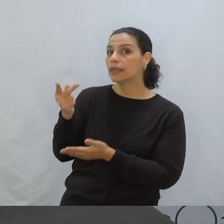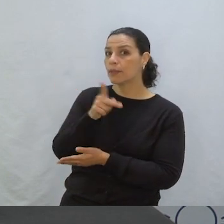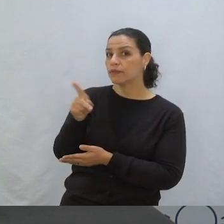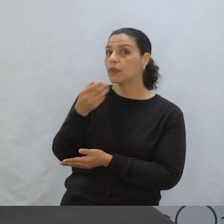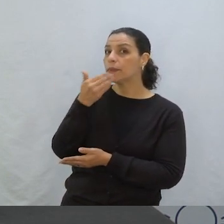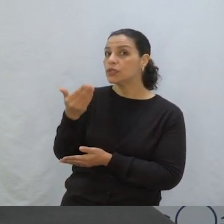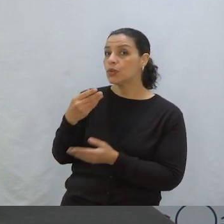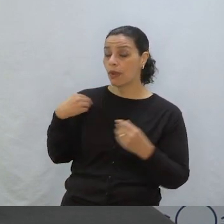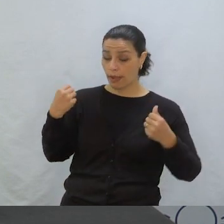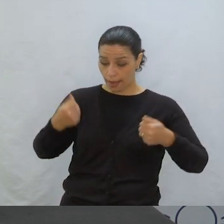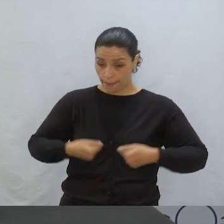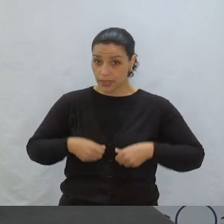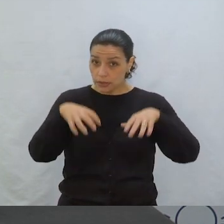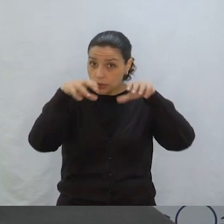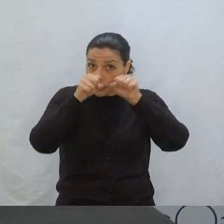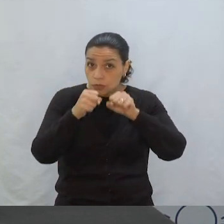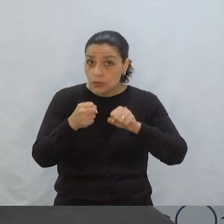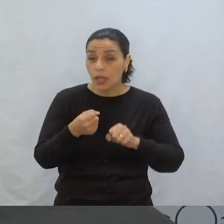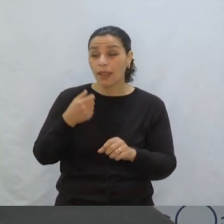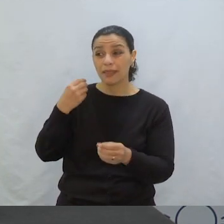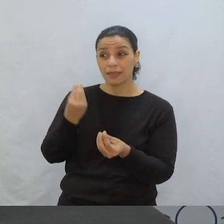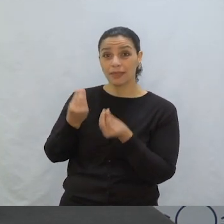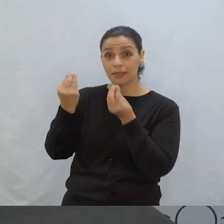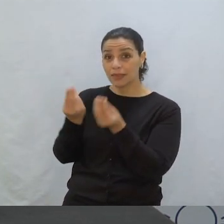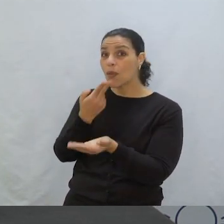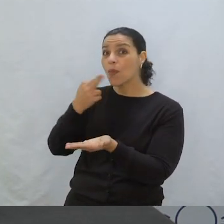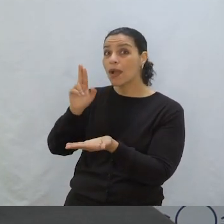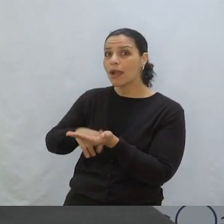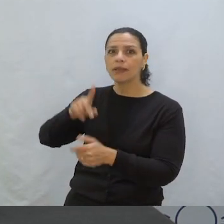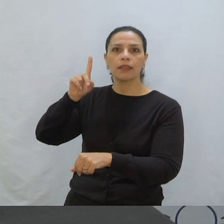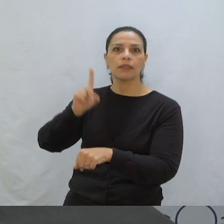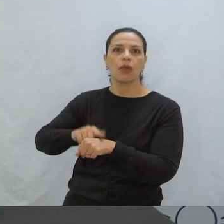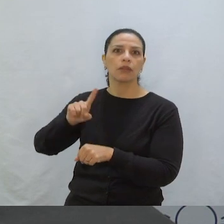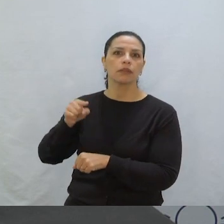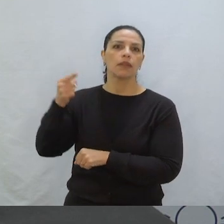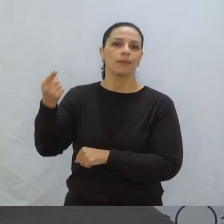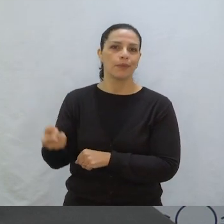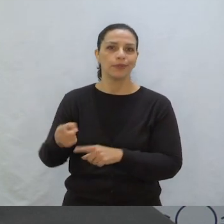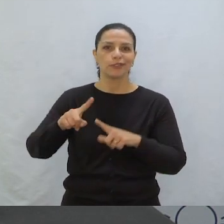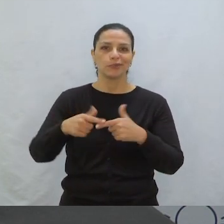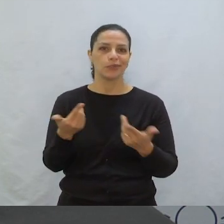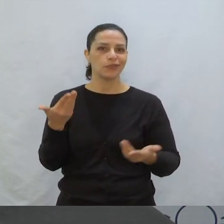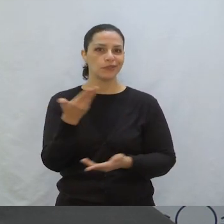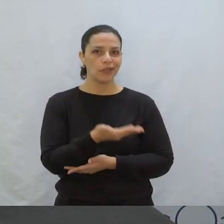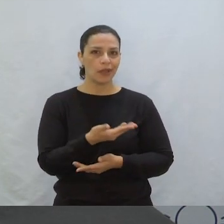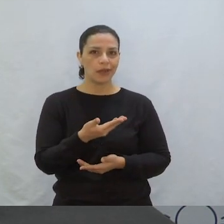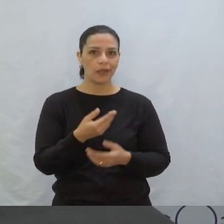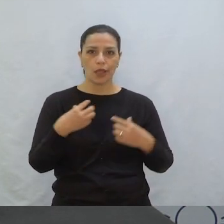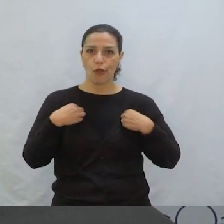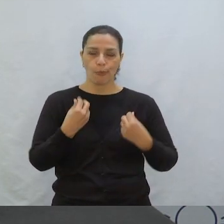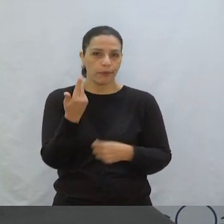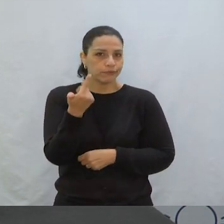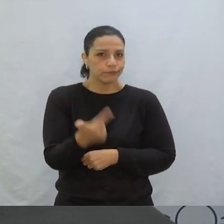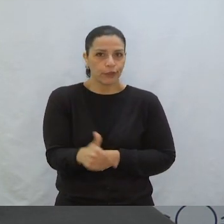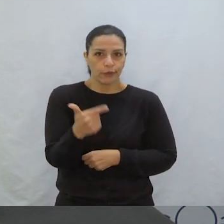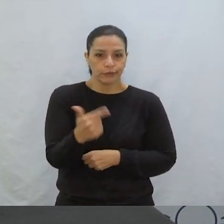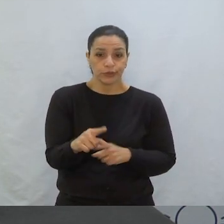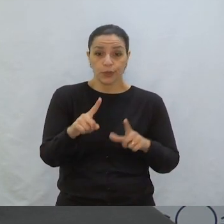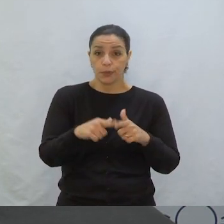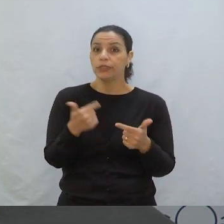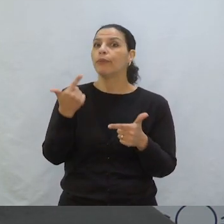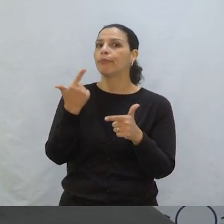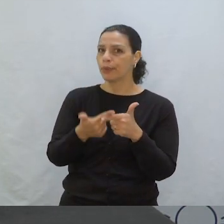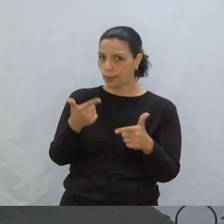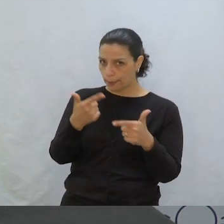professora havia solicitado essa camiseta. E ela só deu essa carta para a mãe no dia seguinte. E ela não tinha a roupa. Então